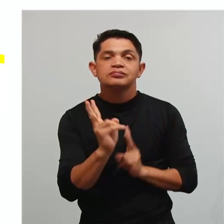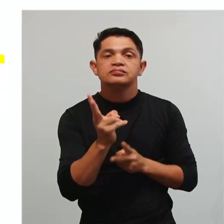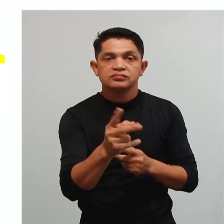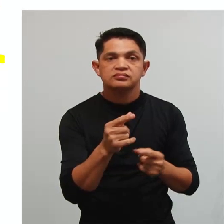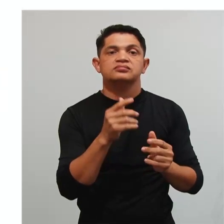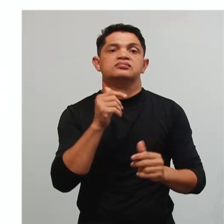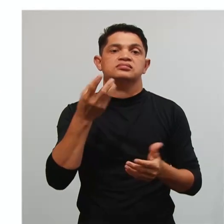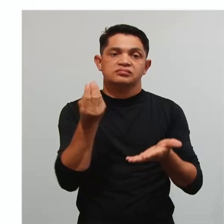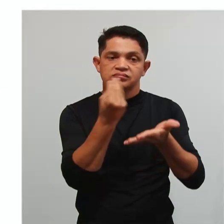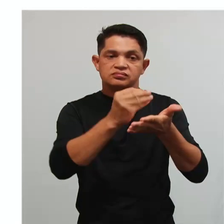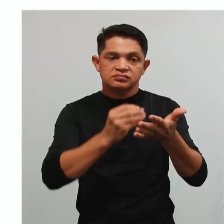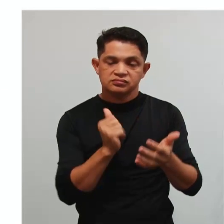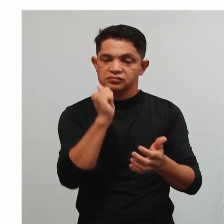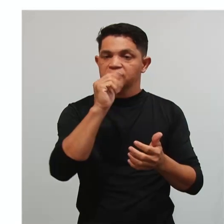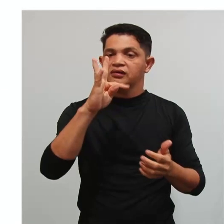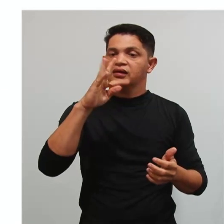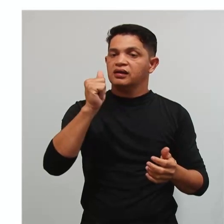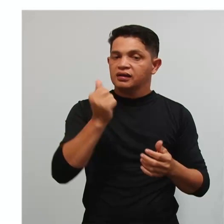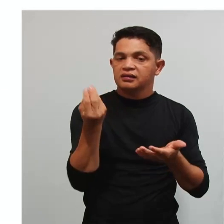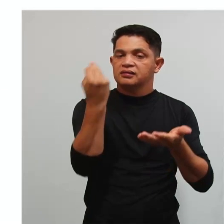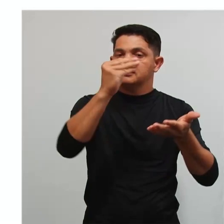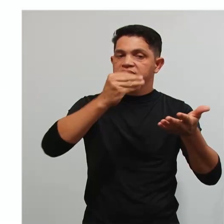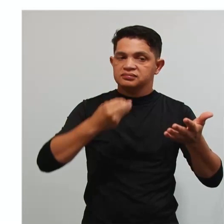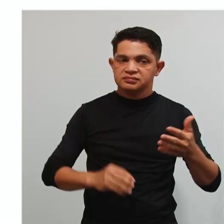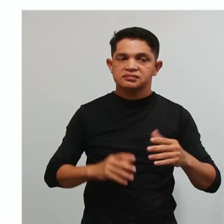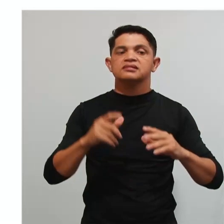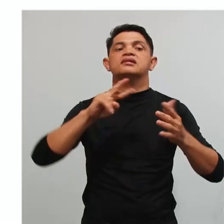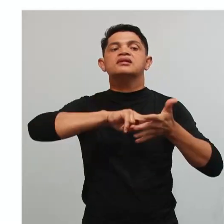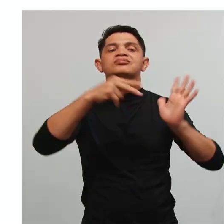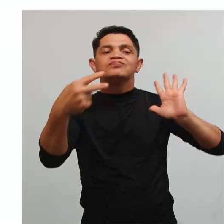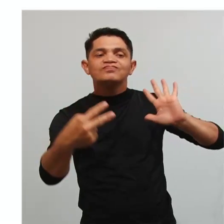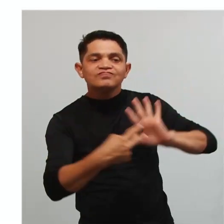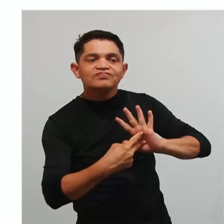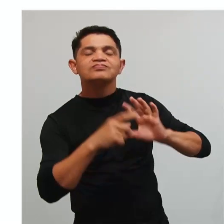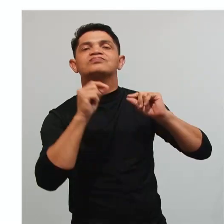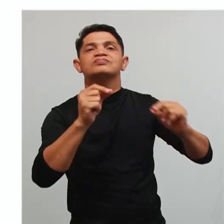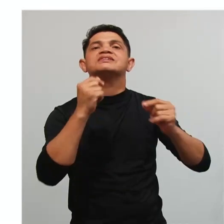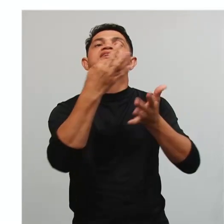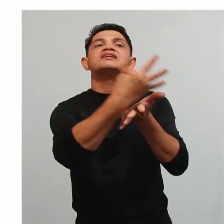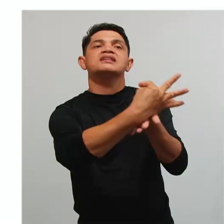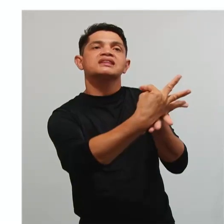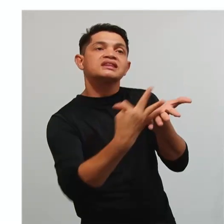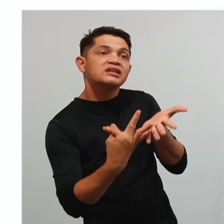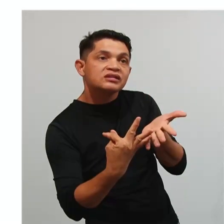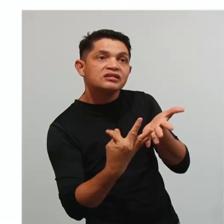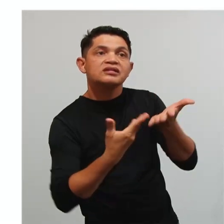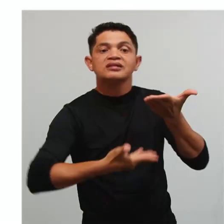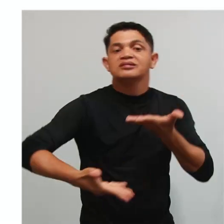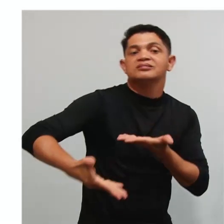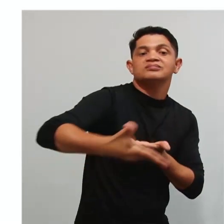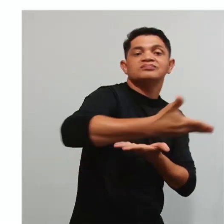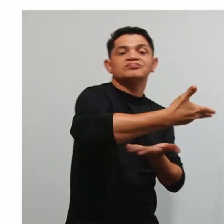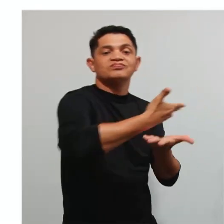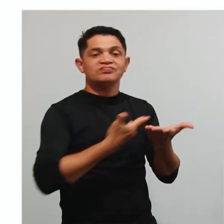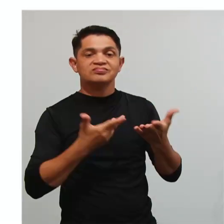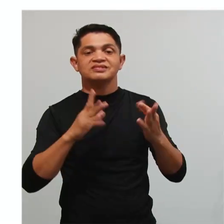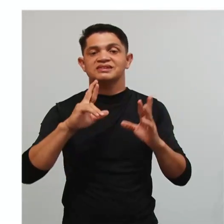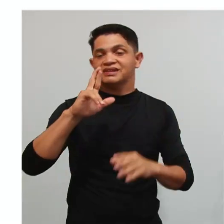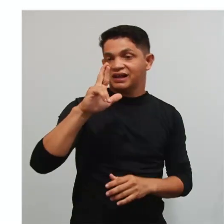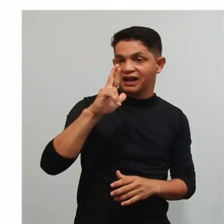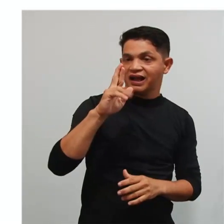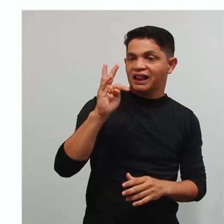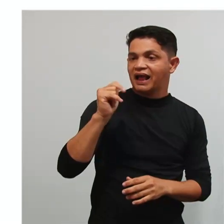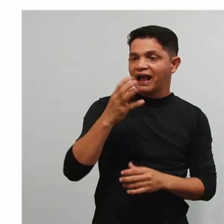no texto da ata. Bom, a ata, então, como eu disse, é elaborada a partir de